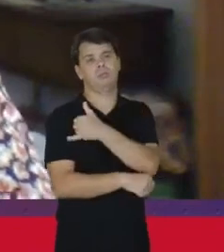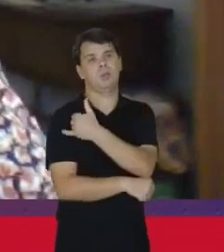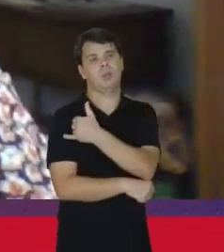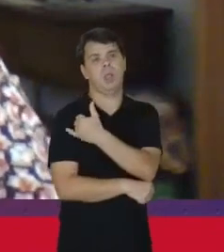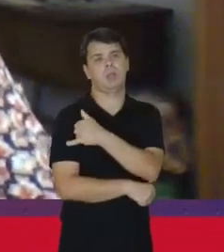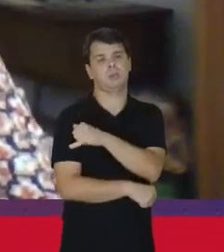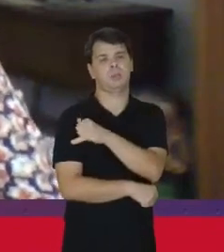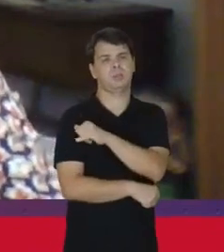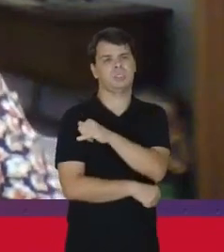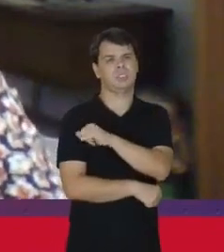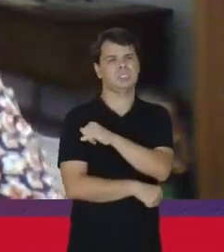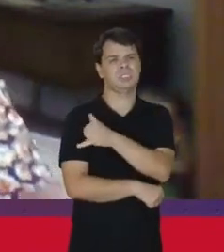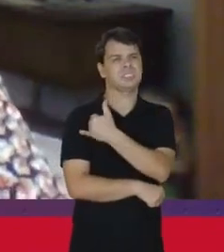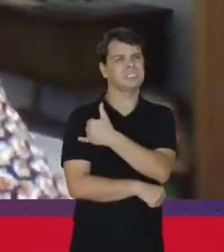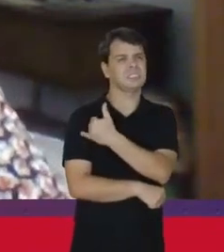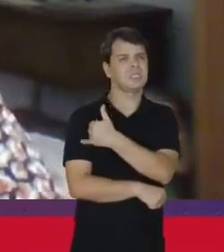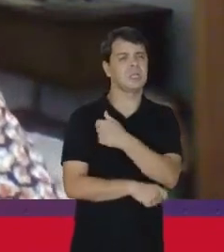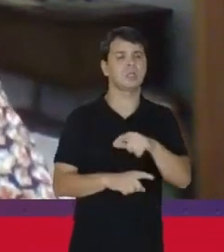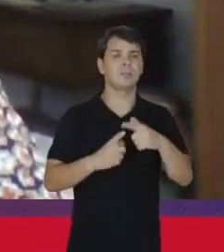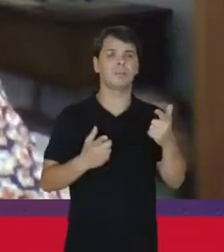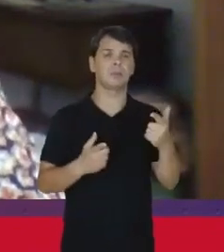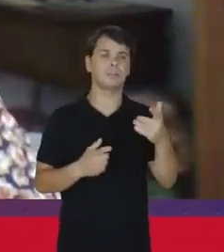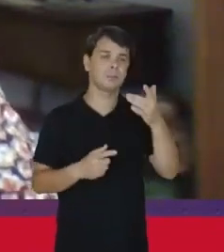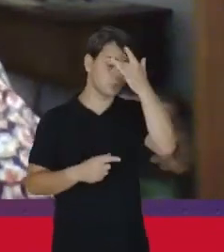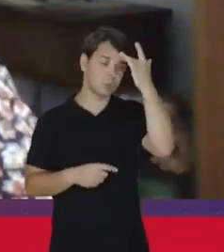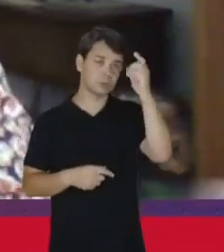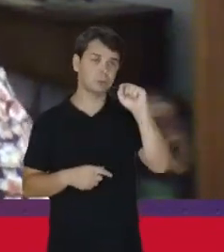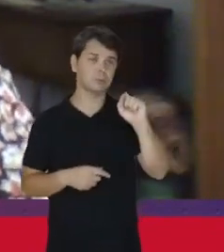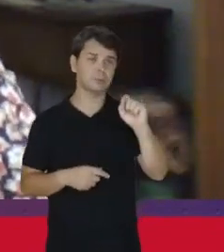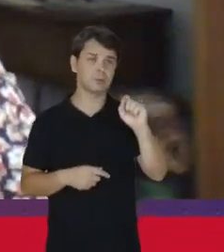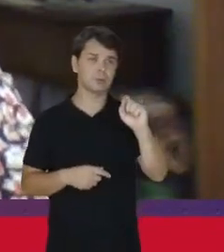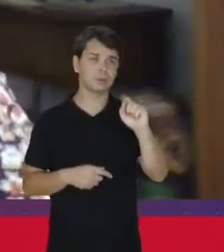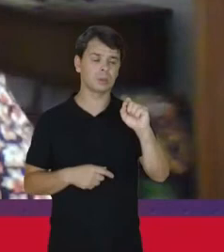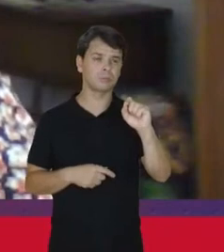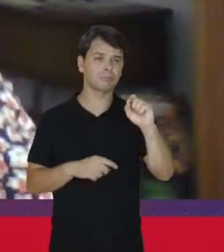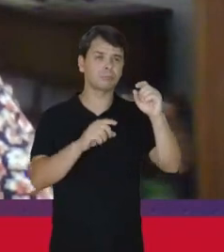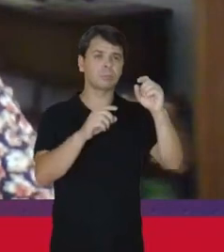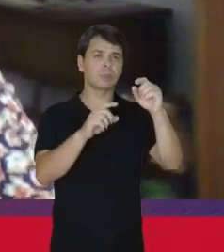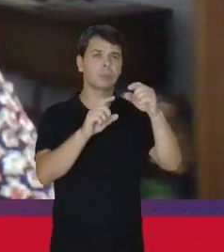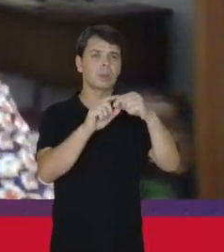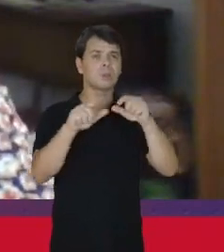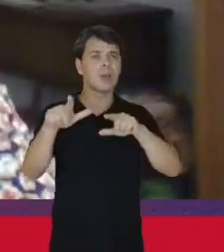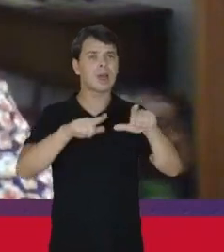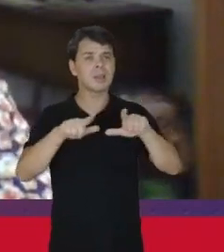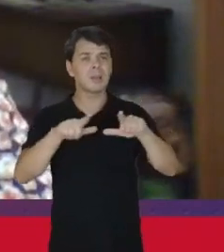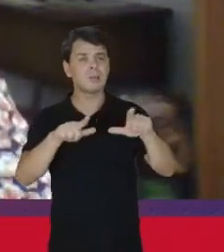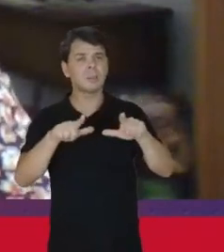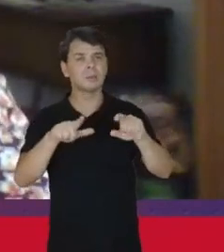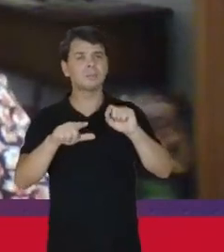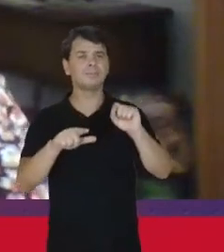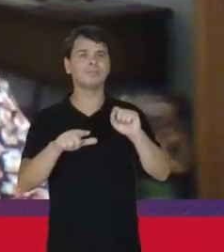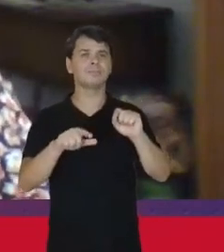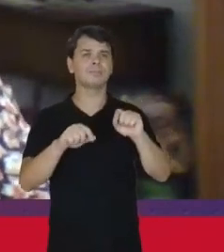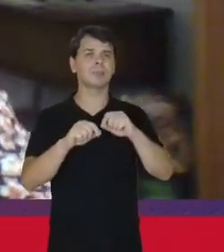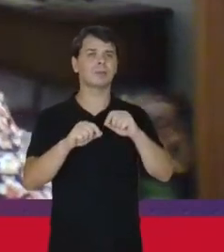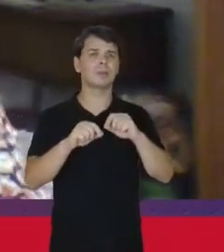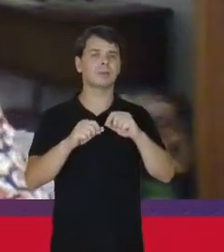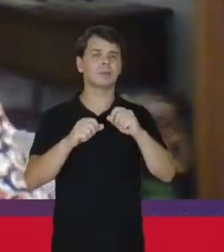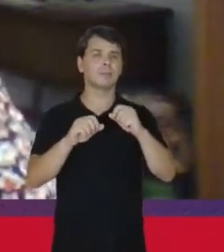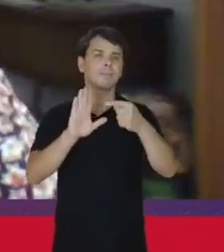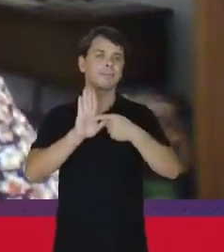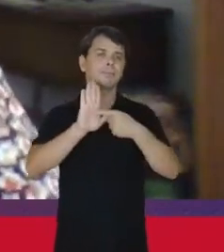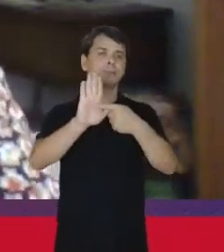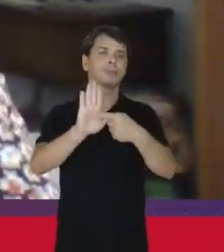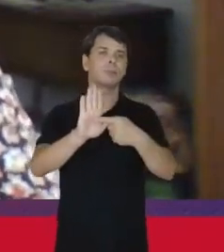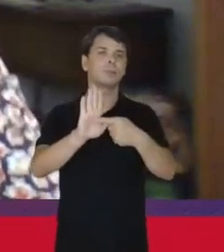anos de idade, principalmente para aquelas pessoas que estão vinculadas a trabalhos que são caracterizados